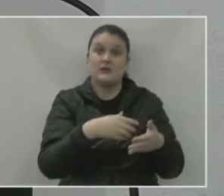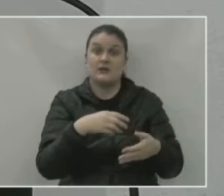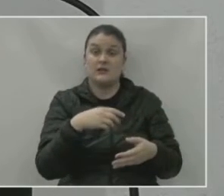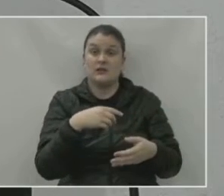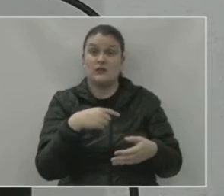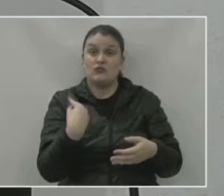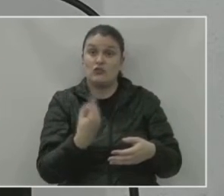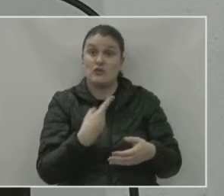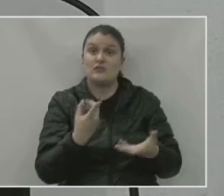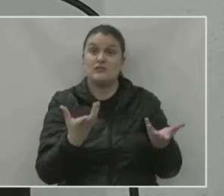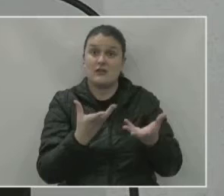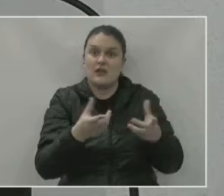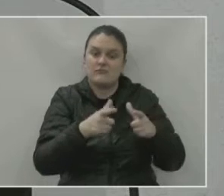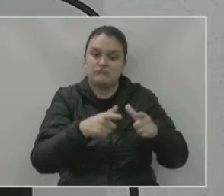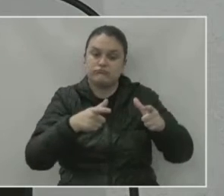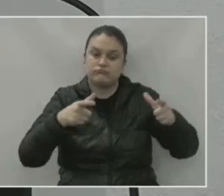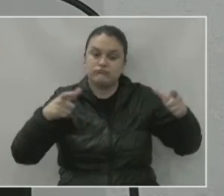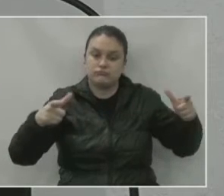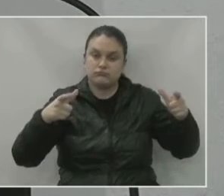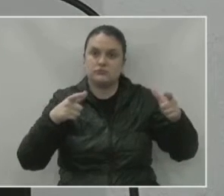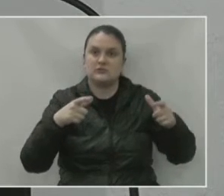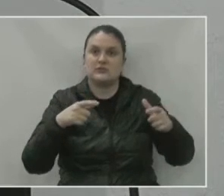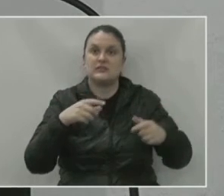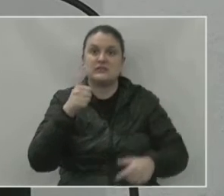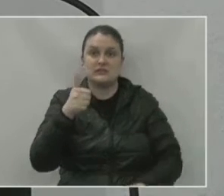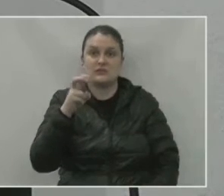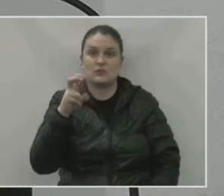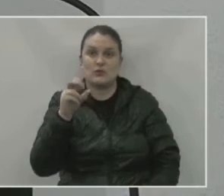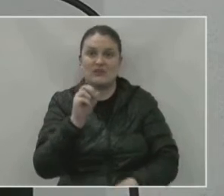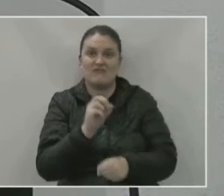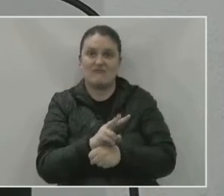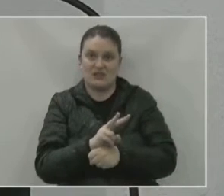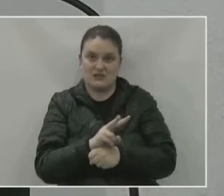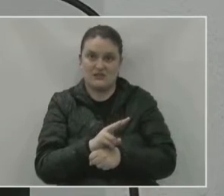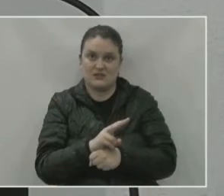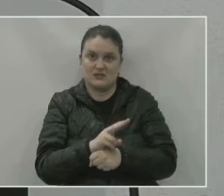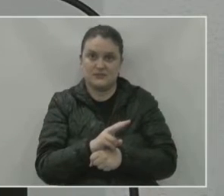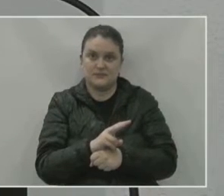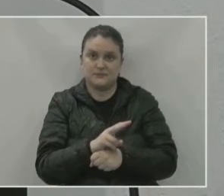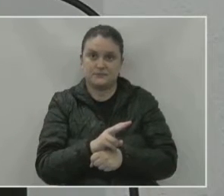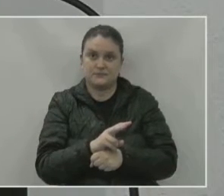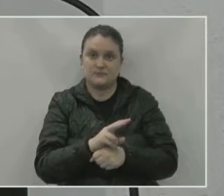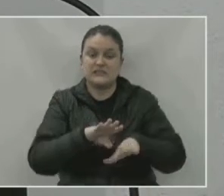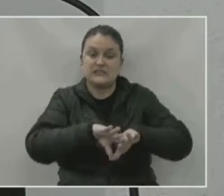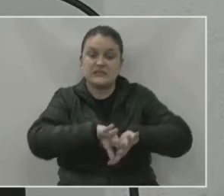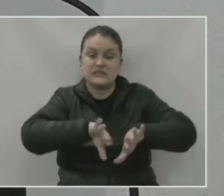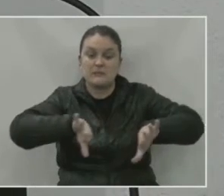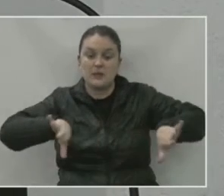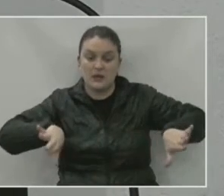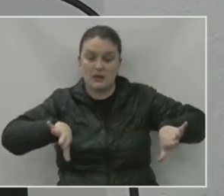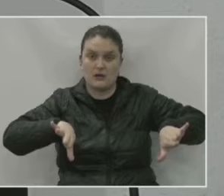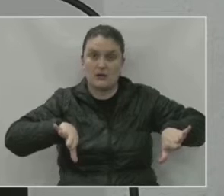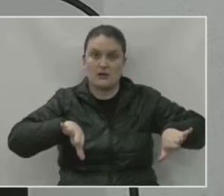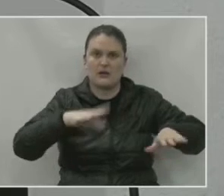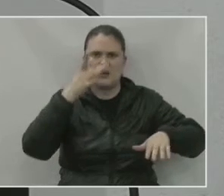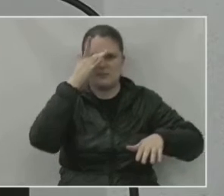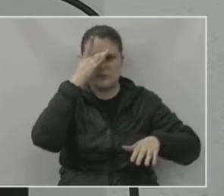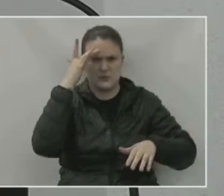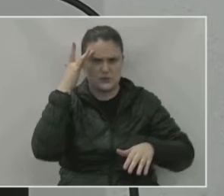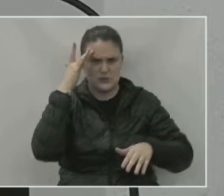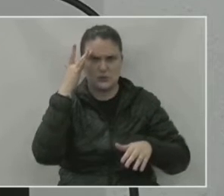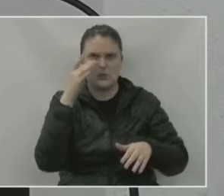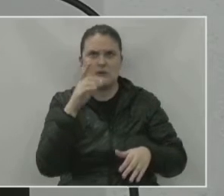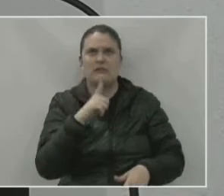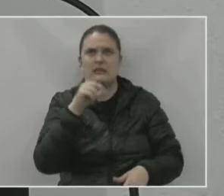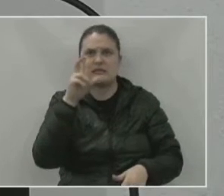essa ampliação da cadeia seria para 150 presos. Então, ali nós separaríamos os presos de pensão alimentícia, hoje nós